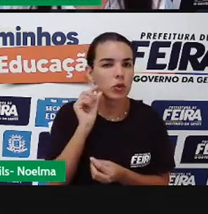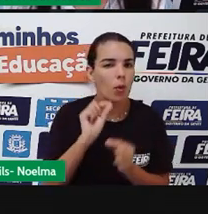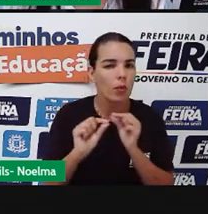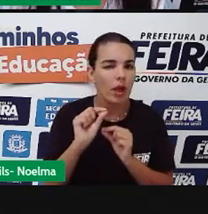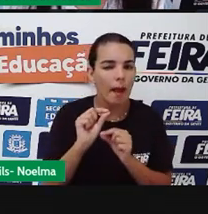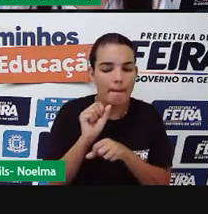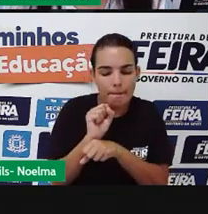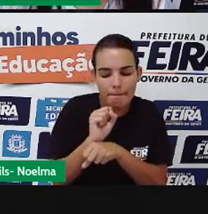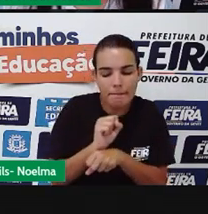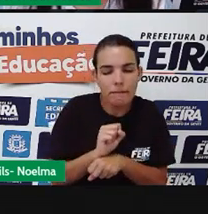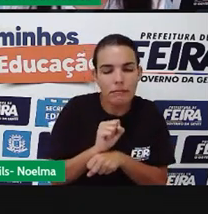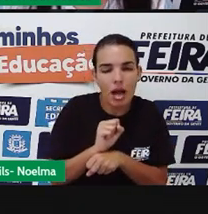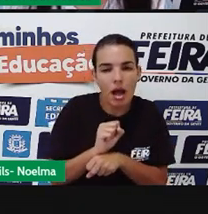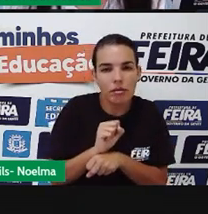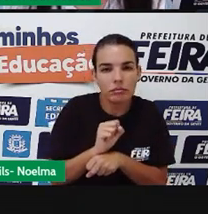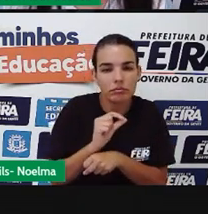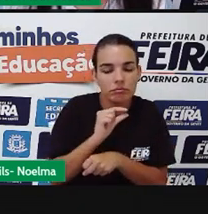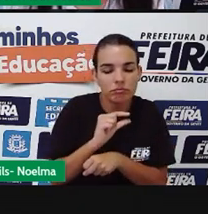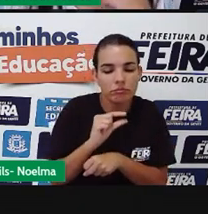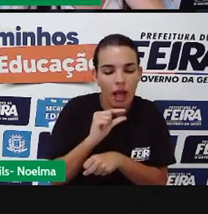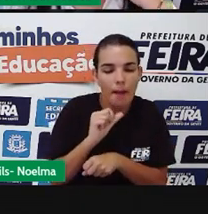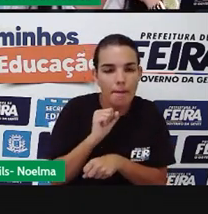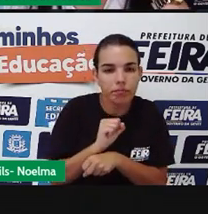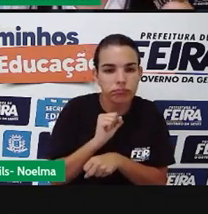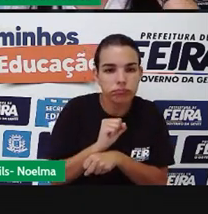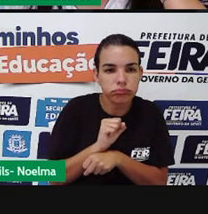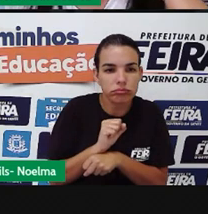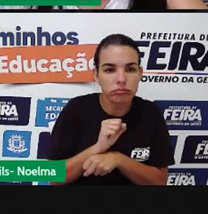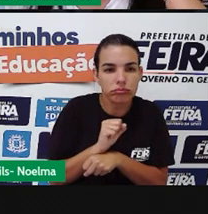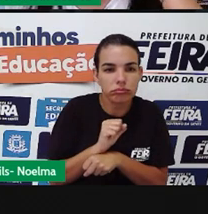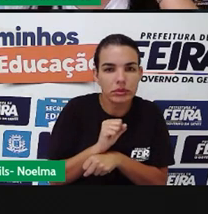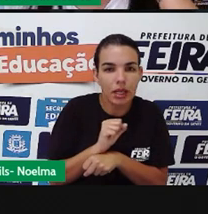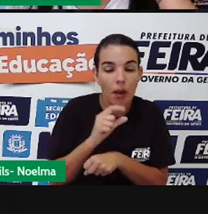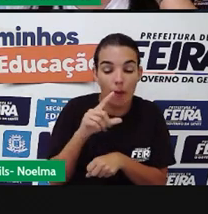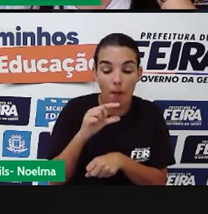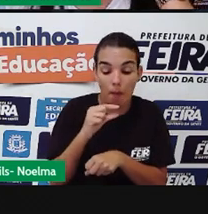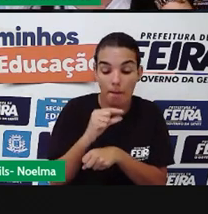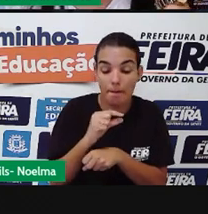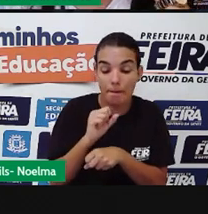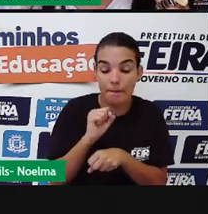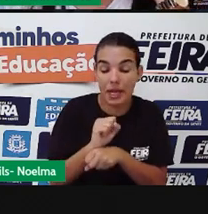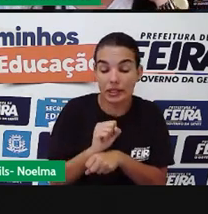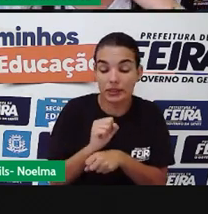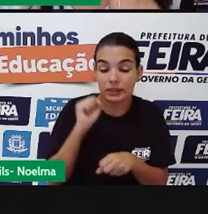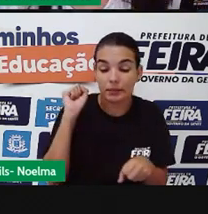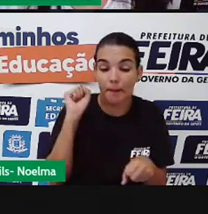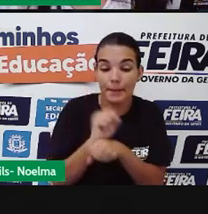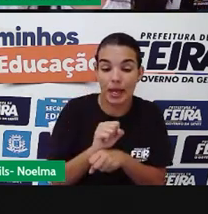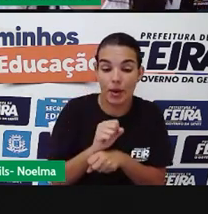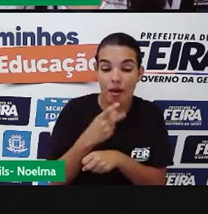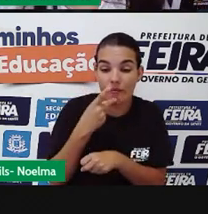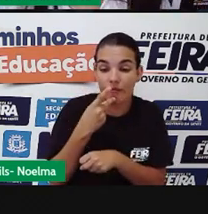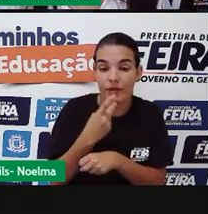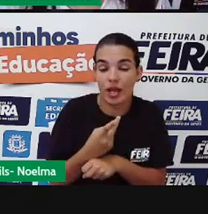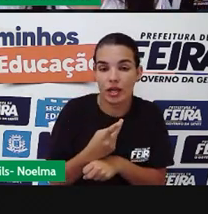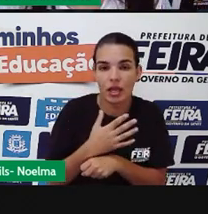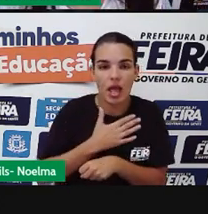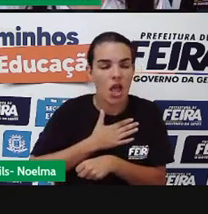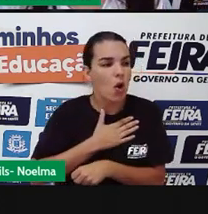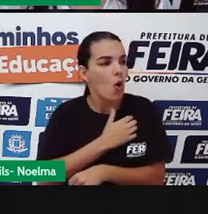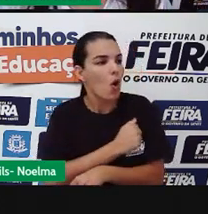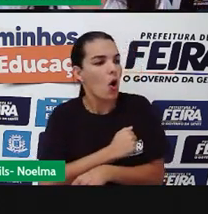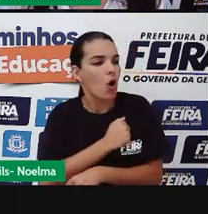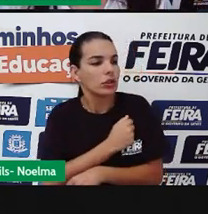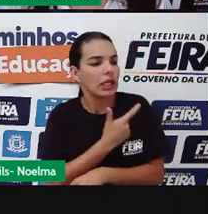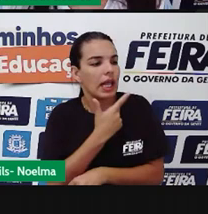uma pequena pausa aí, uma pausa, aliás, maior, né? A fala foi interrompida. Eu gosto de